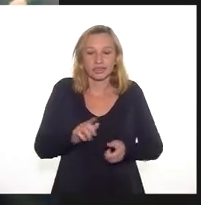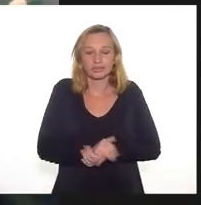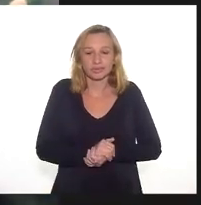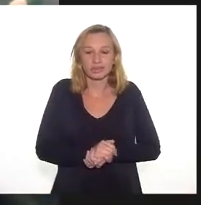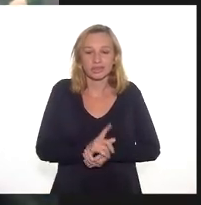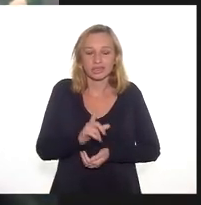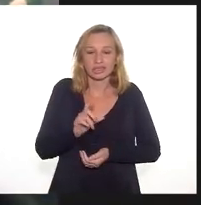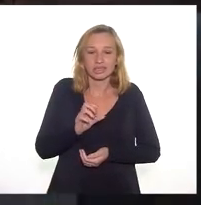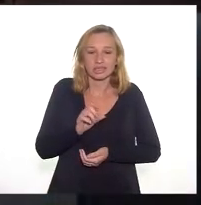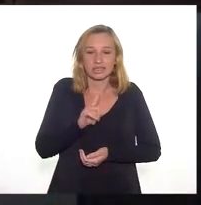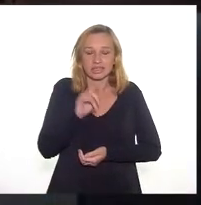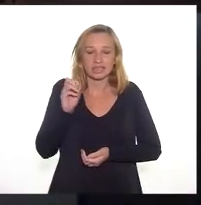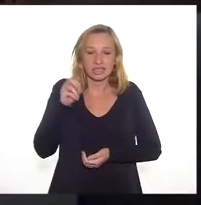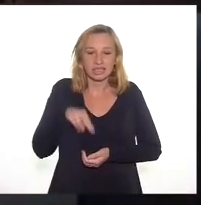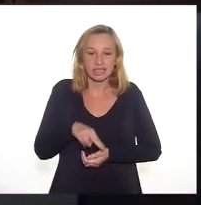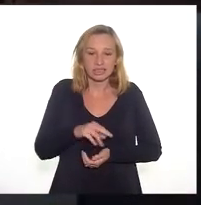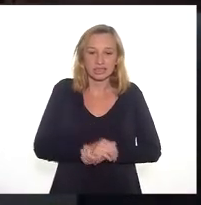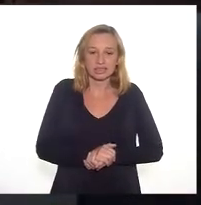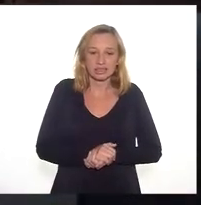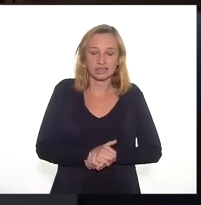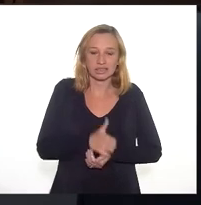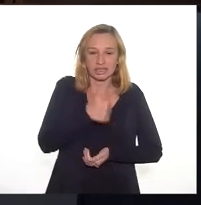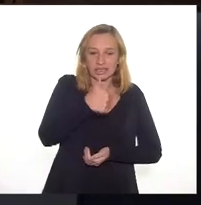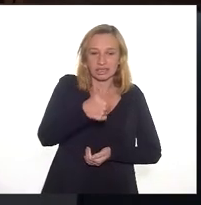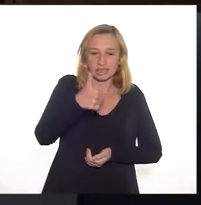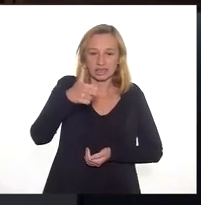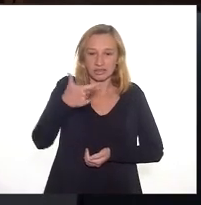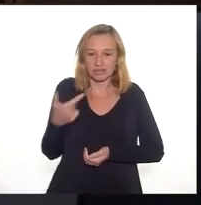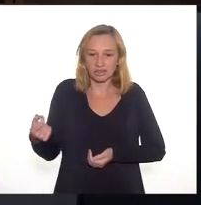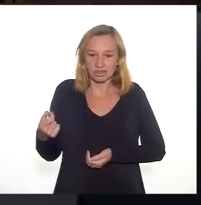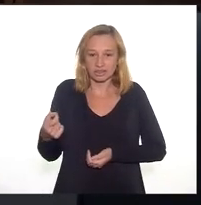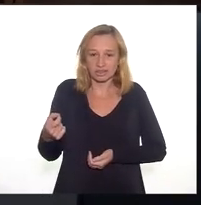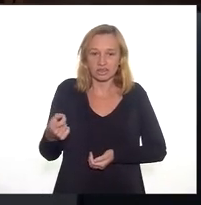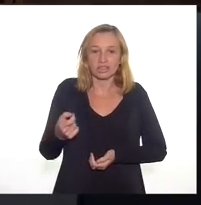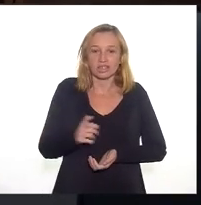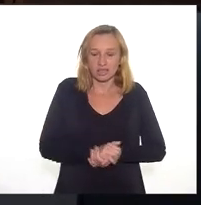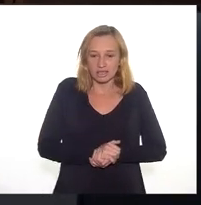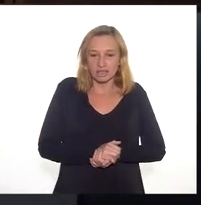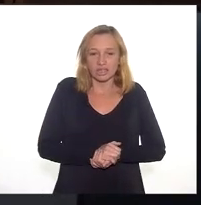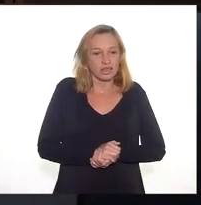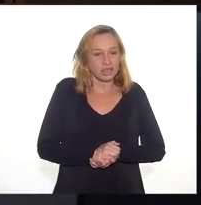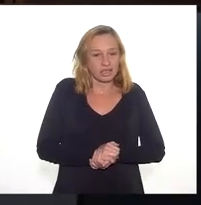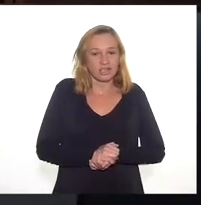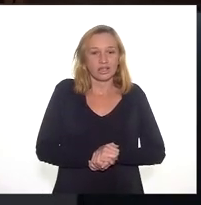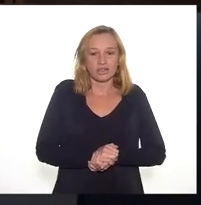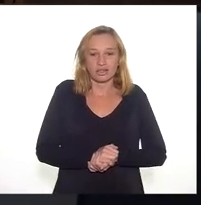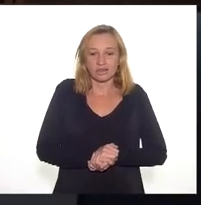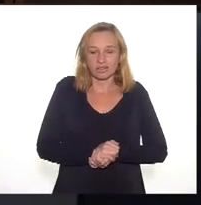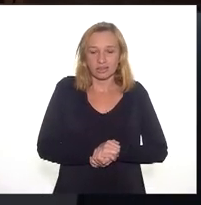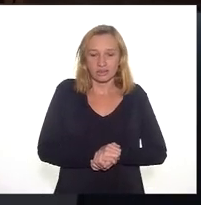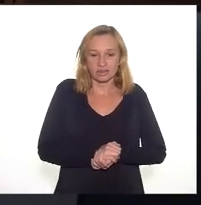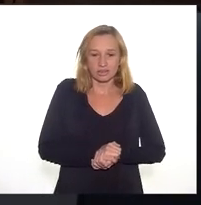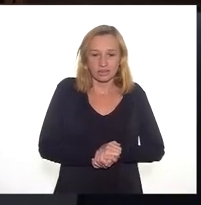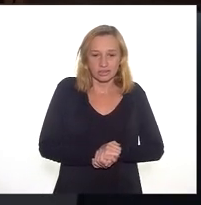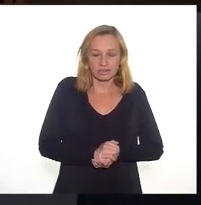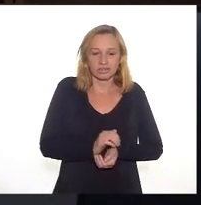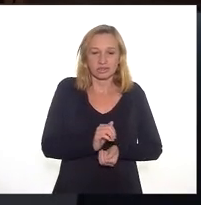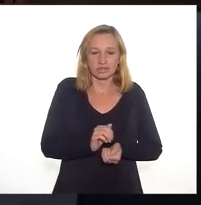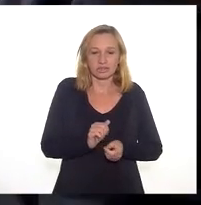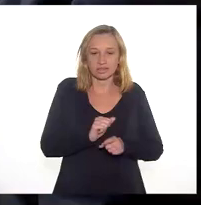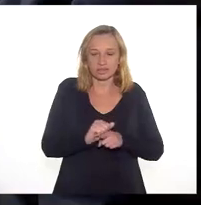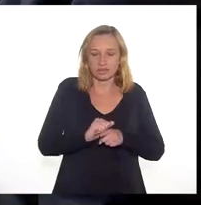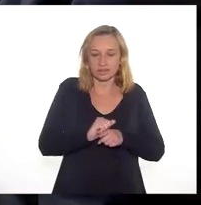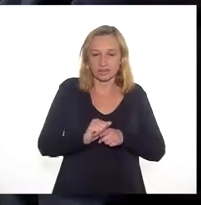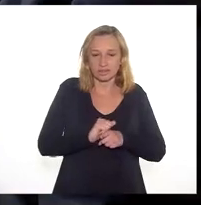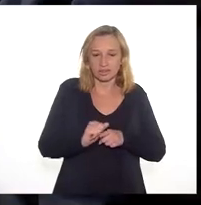Zeidan também. O desafio é conseguirmos 120 chuteiras. Isso. Presidente, Lucinha, eu tenho que doar também. Lucinha,